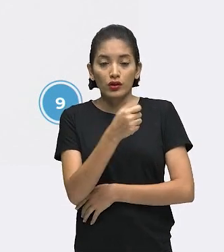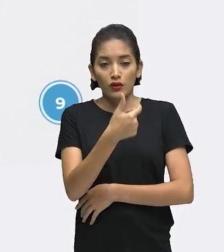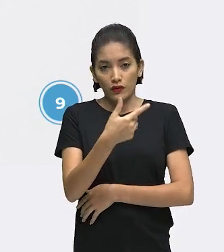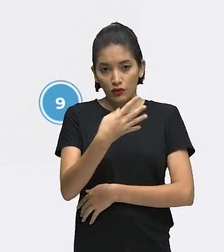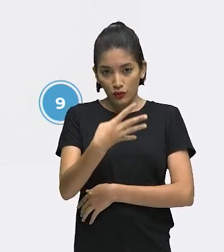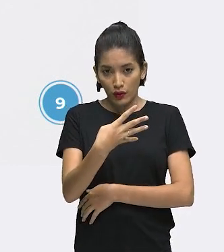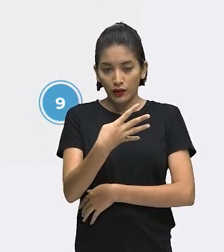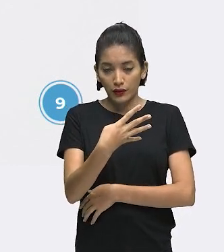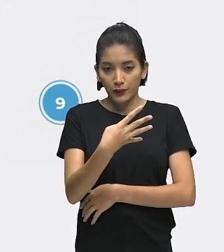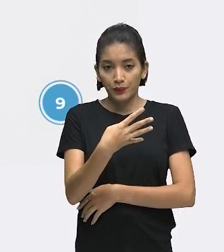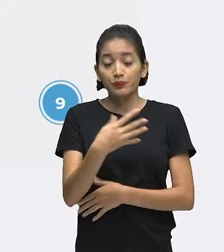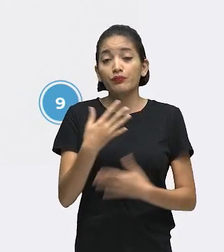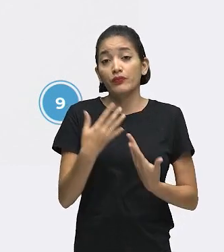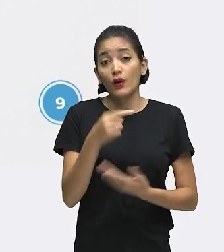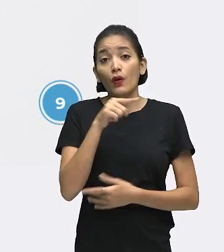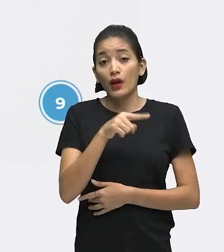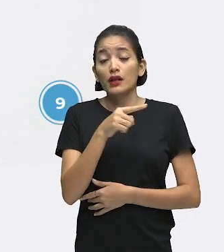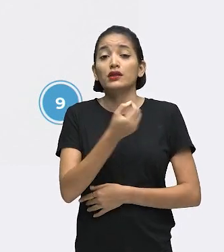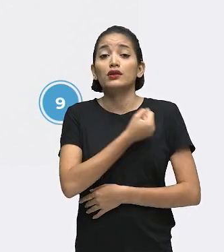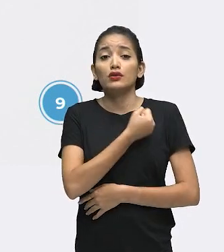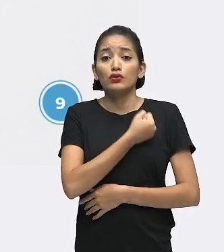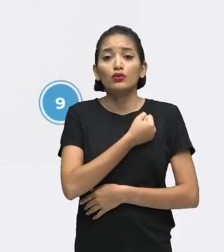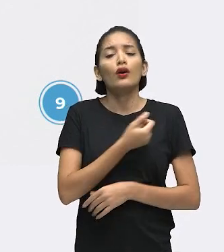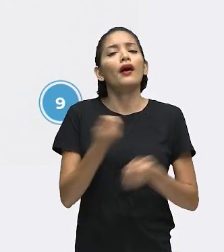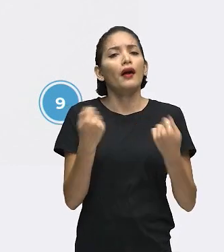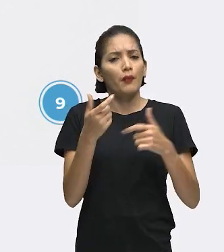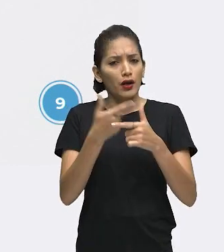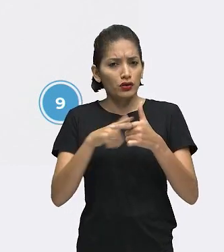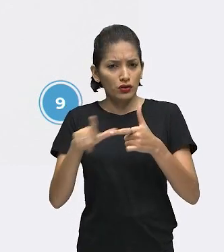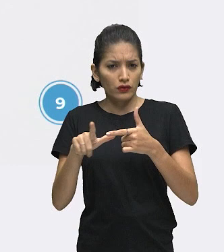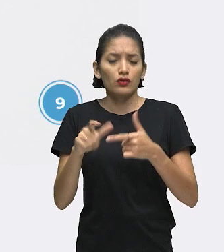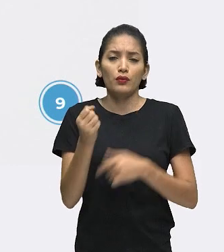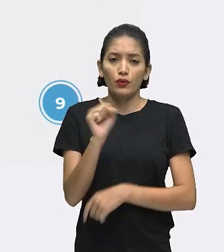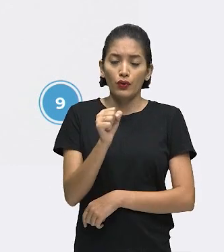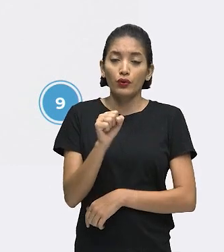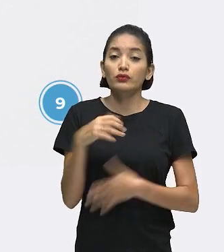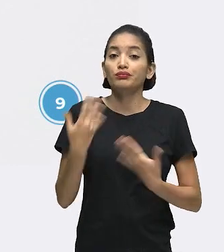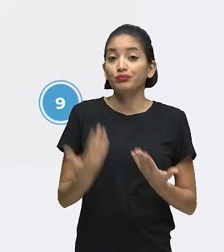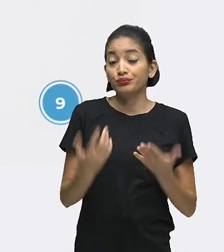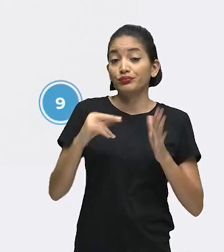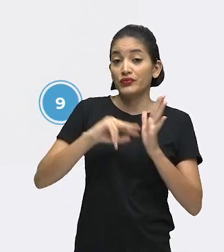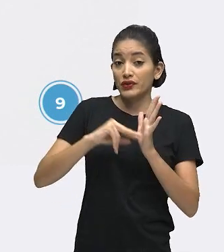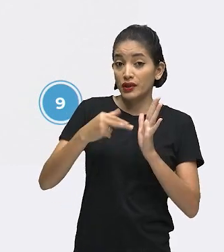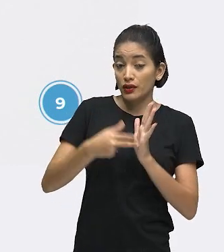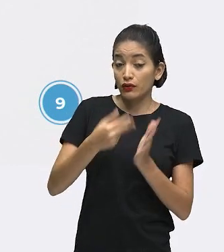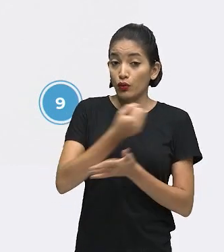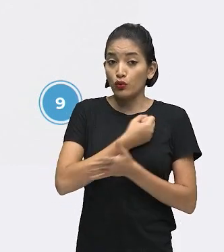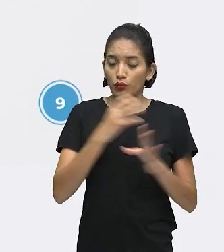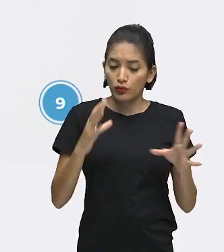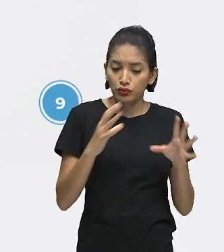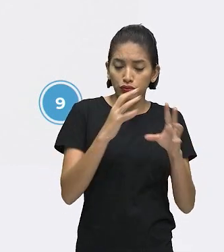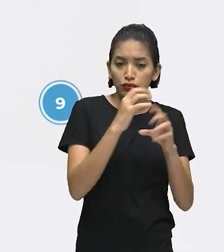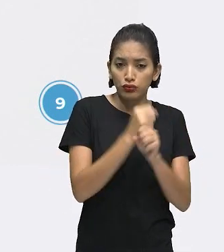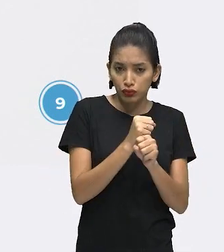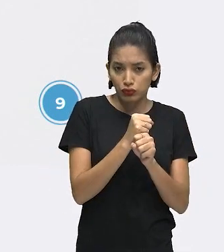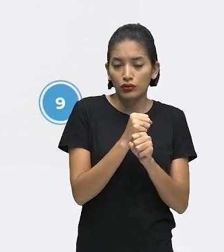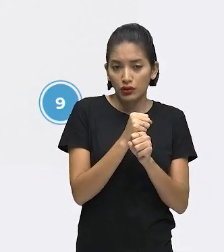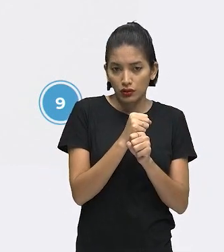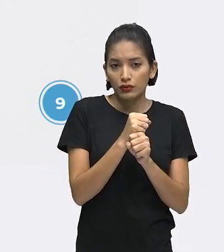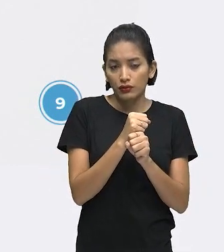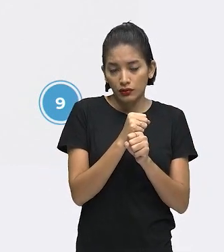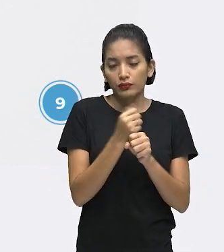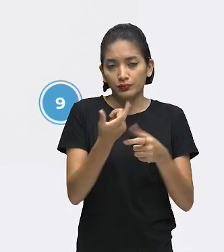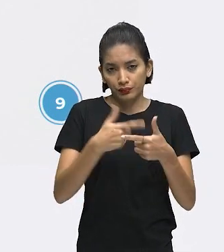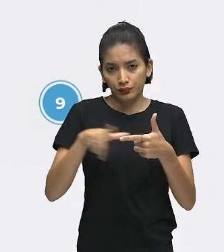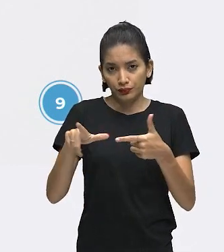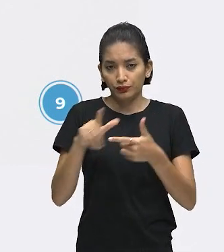824. E 824 ele é divisível por 8. Então, significa que o valor todo aqui ele vai ser divisível por